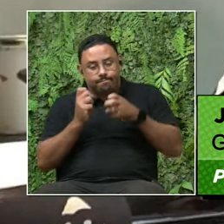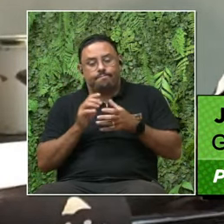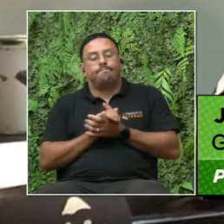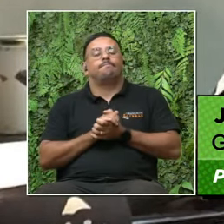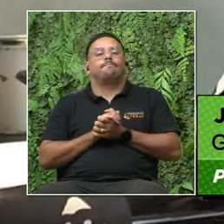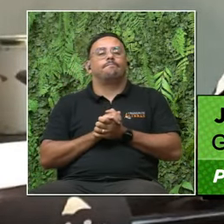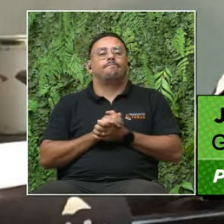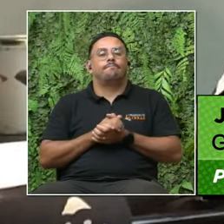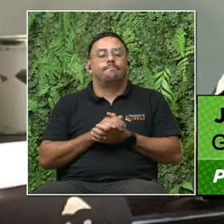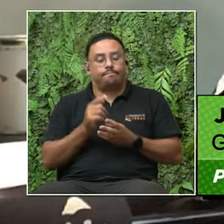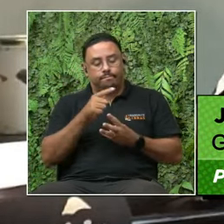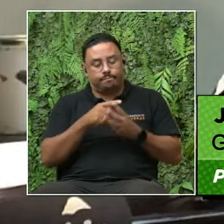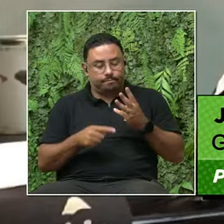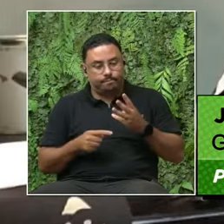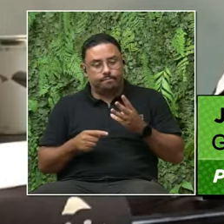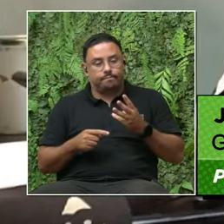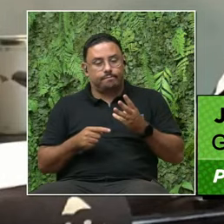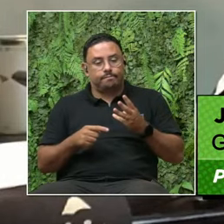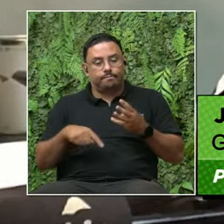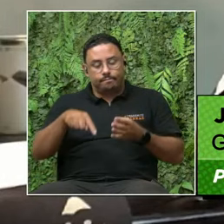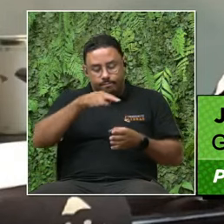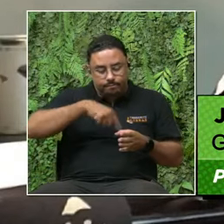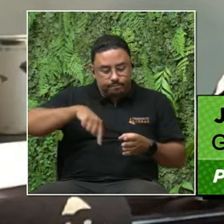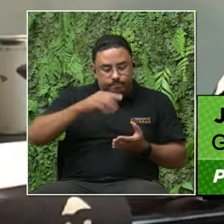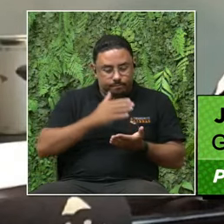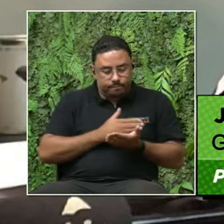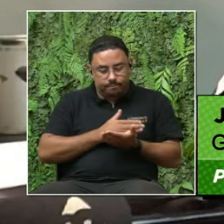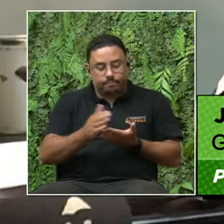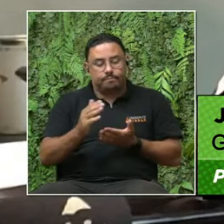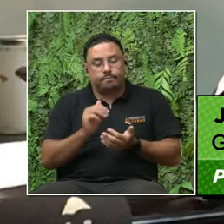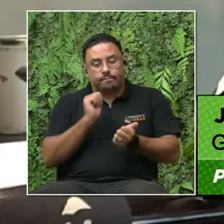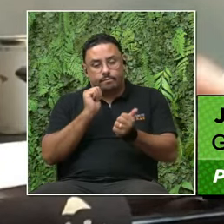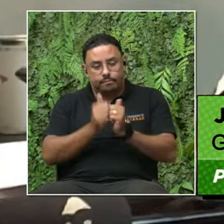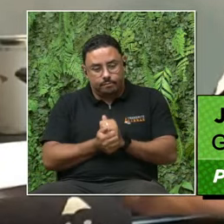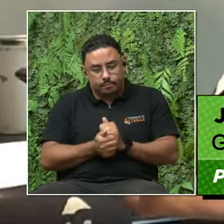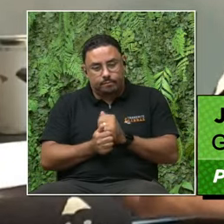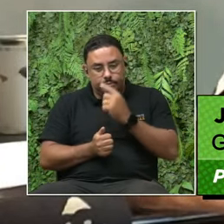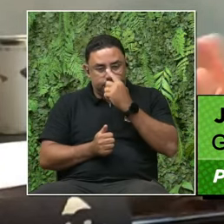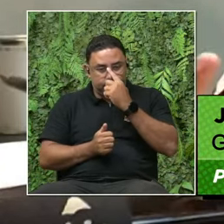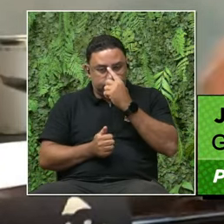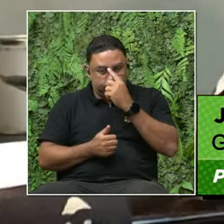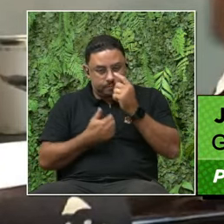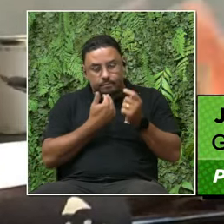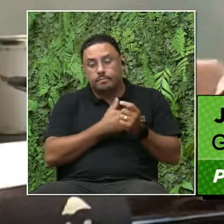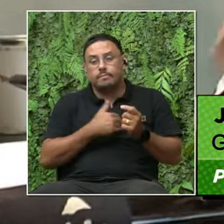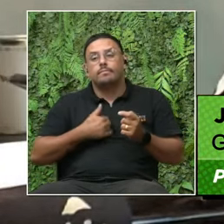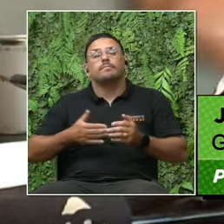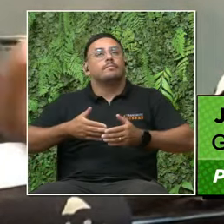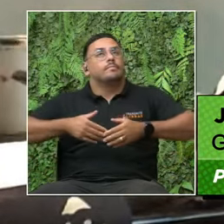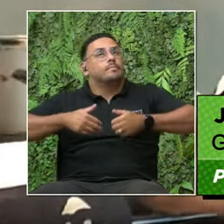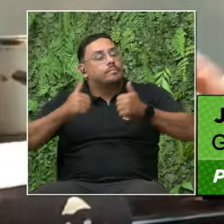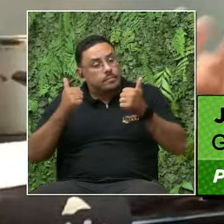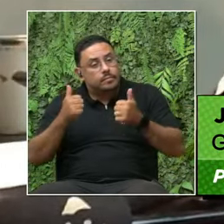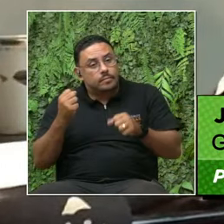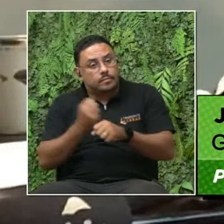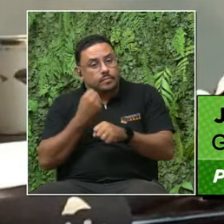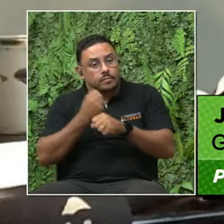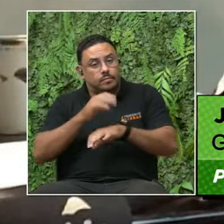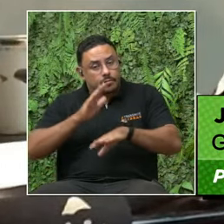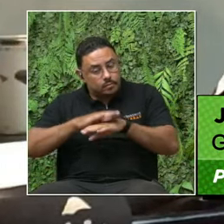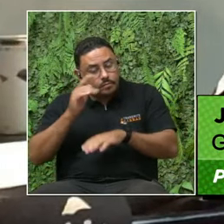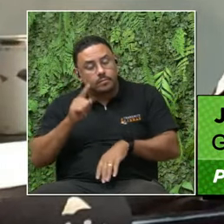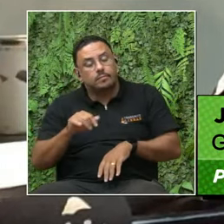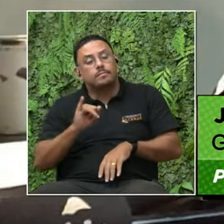perceber os três volantes que o milito coloca para começar o jogo aqui mesmo assim o Atlético foi melhor hein teve mais chance construiu mais